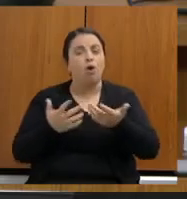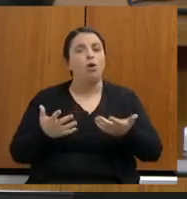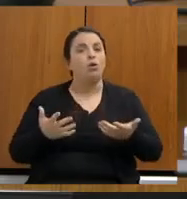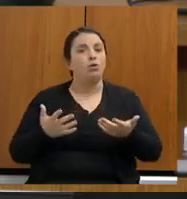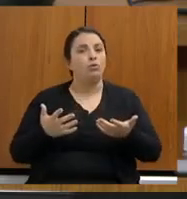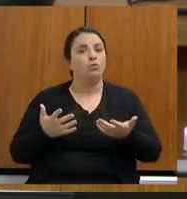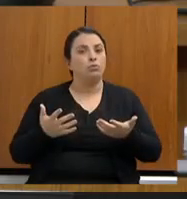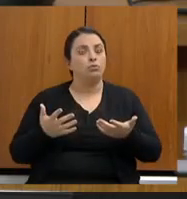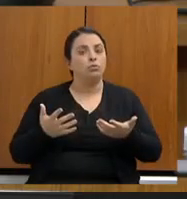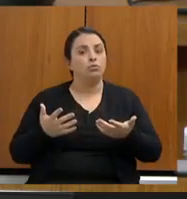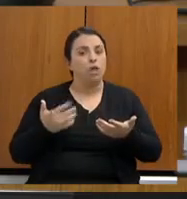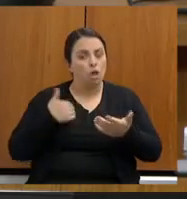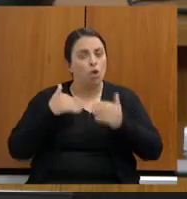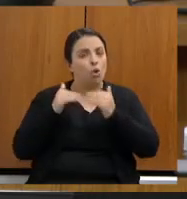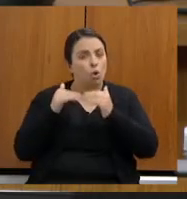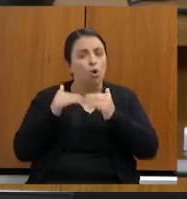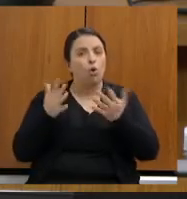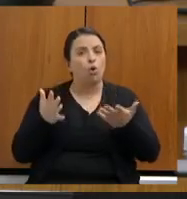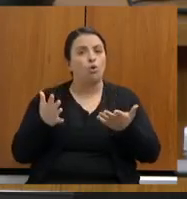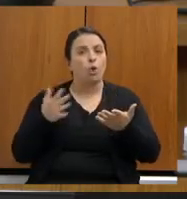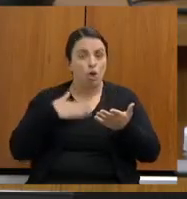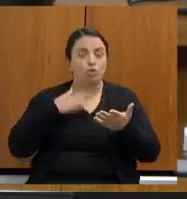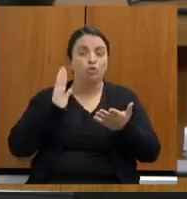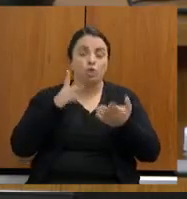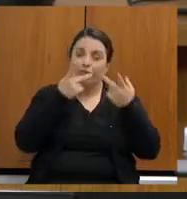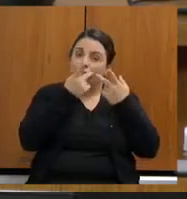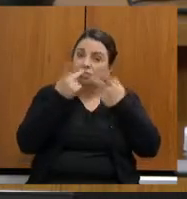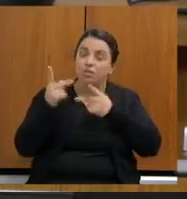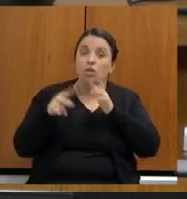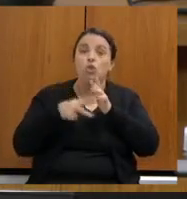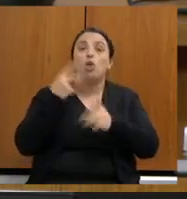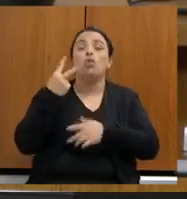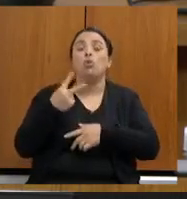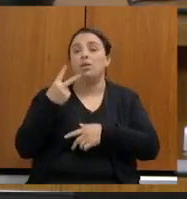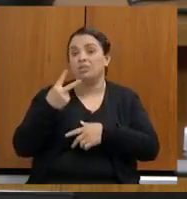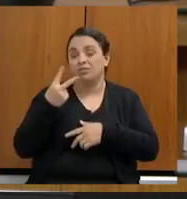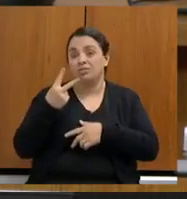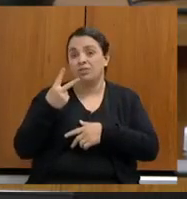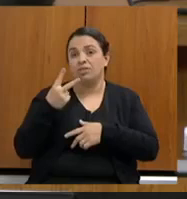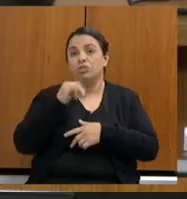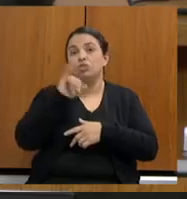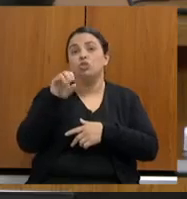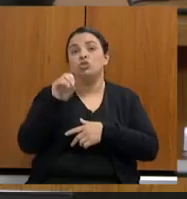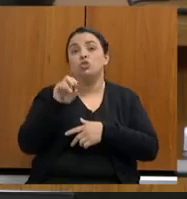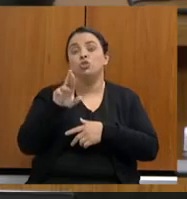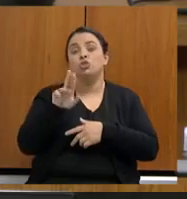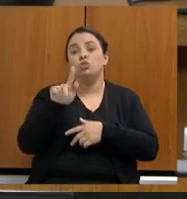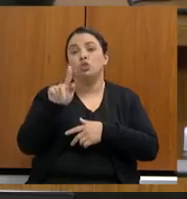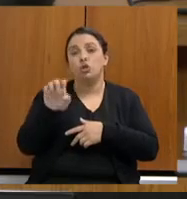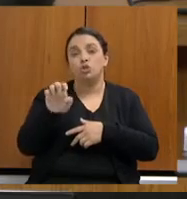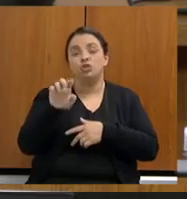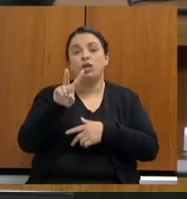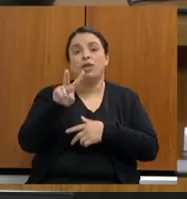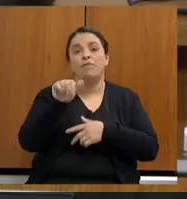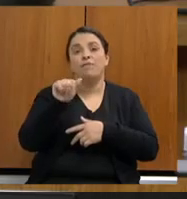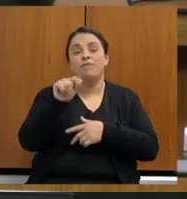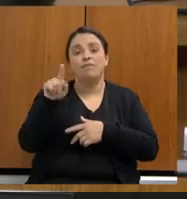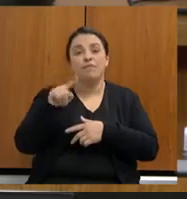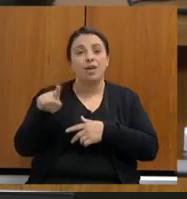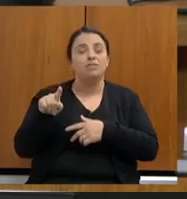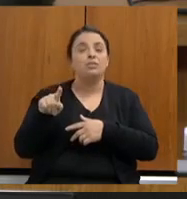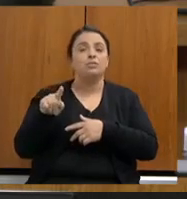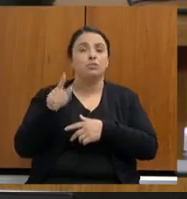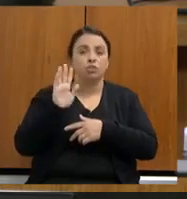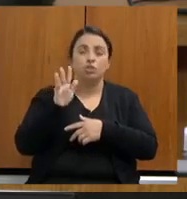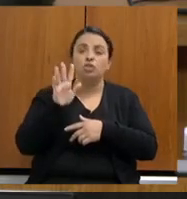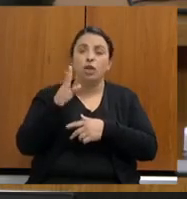gente gente já digitei duas vezes é Jorge Vaz já Visitei duas